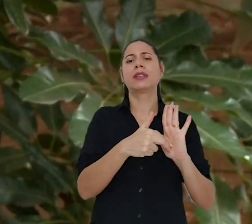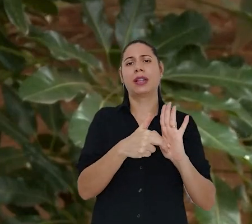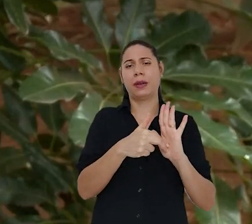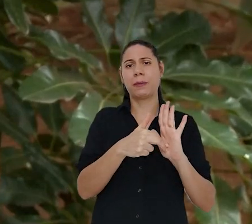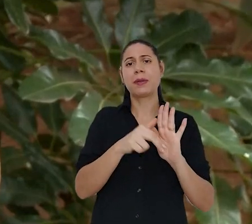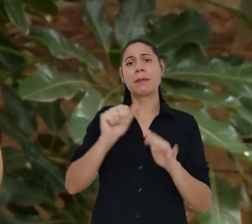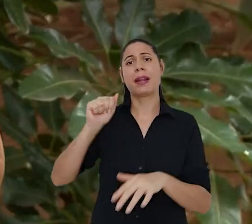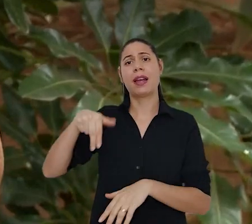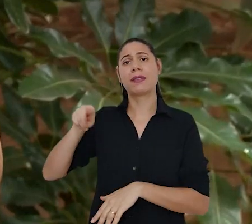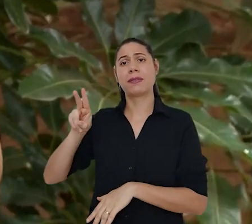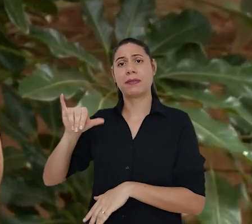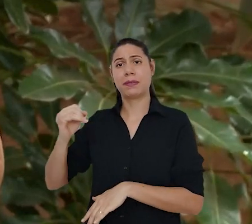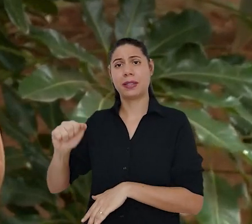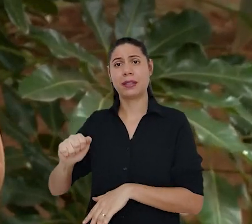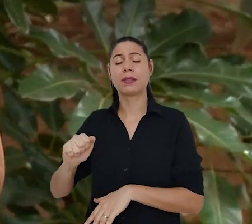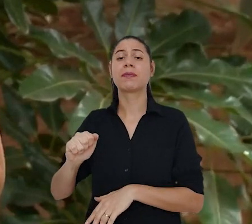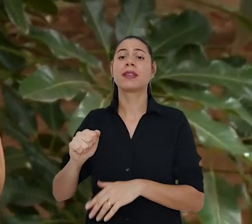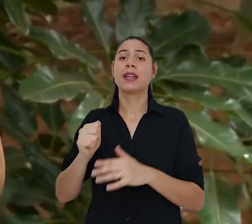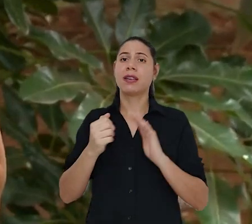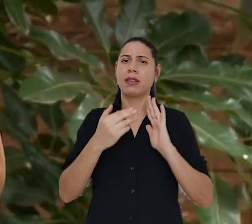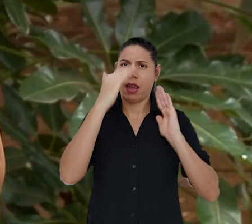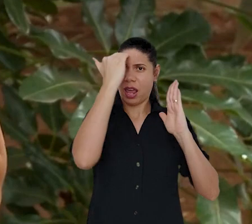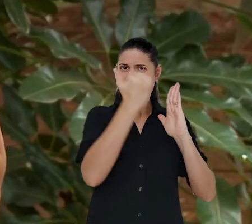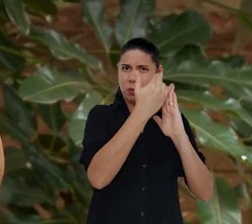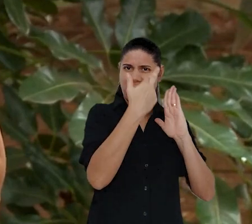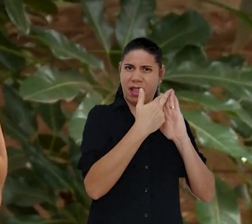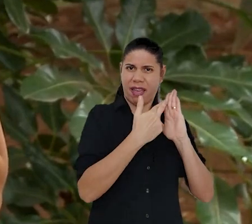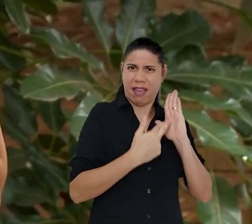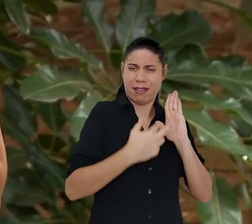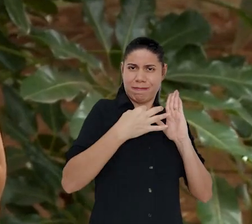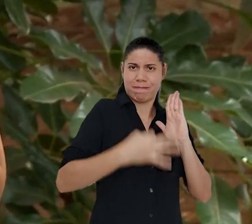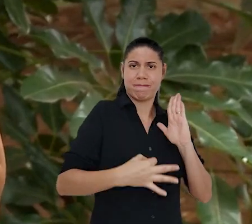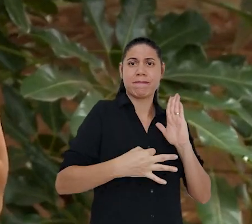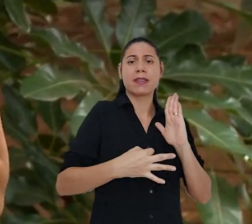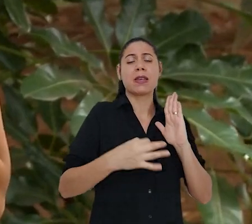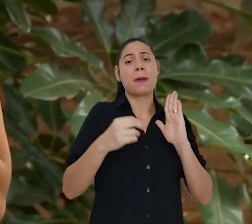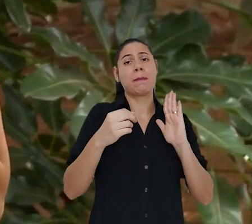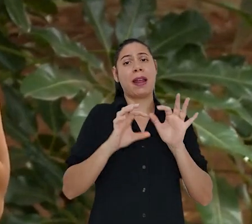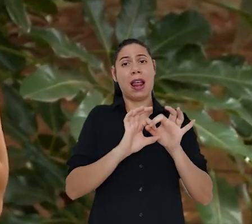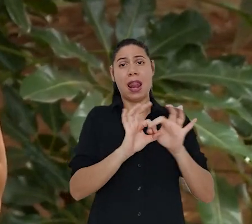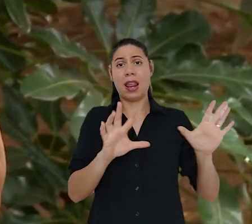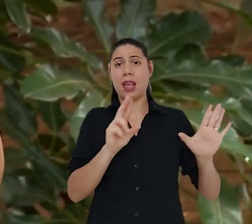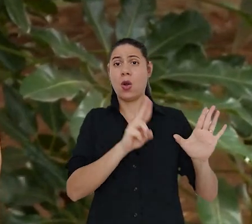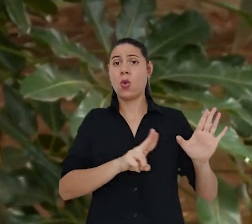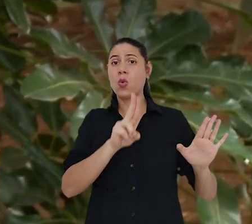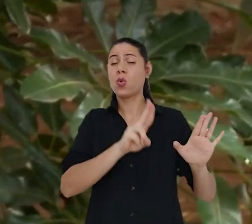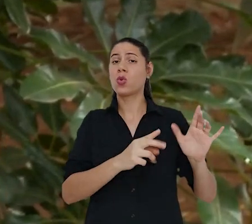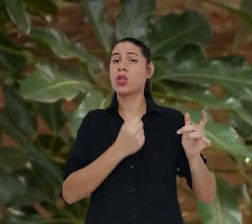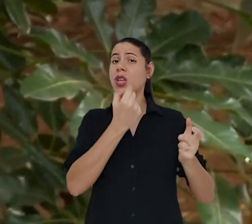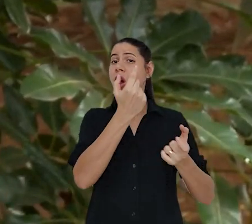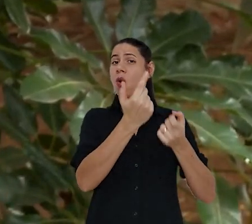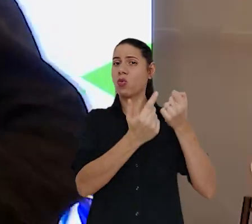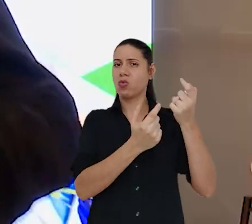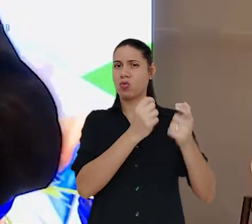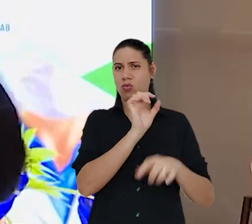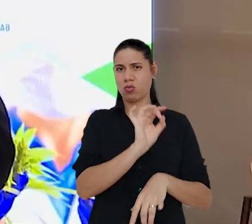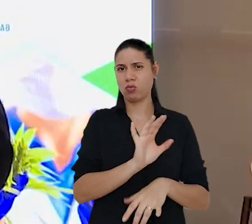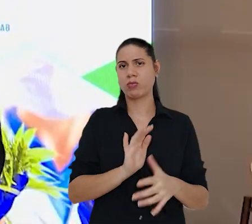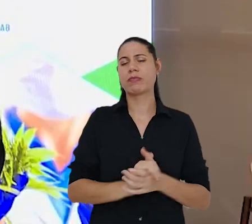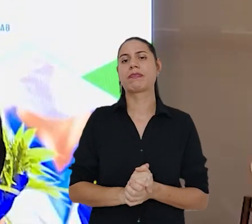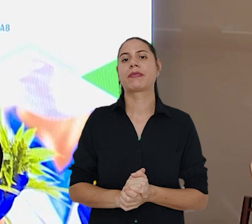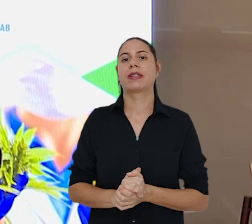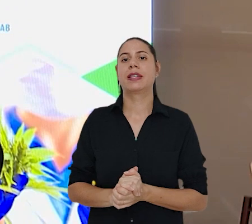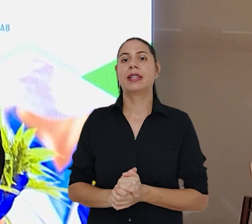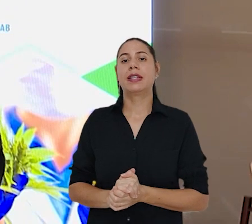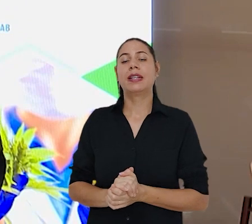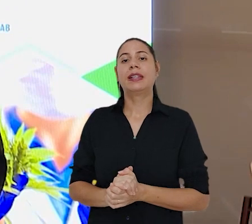Vigilância Sanitária, a Anvisa, que segue critérios rígidos para permitir o uso em casos específicos. A gente tem